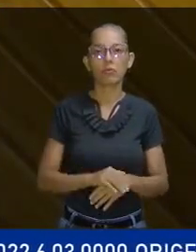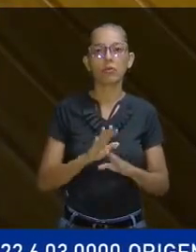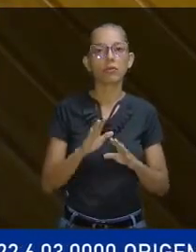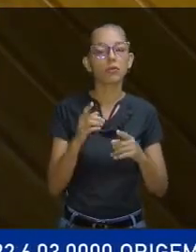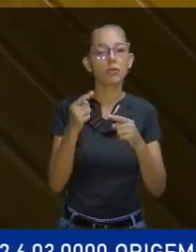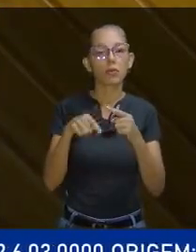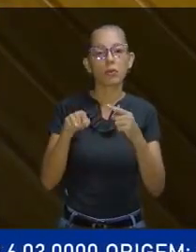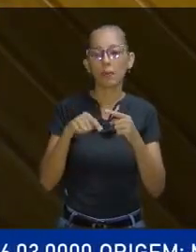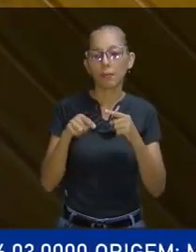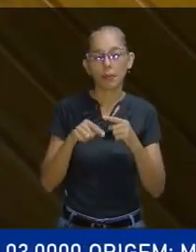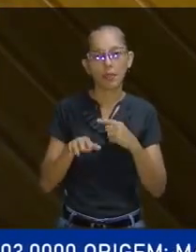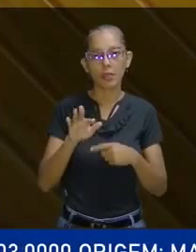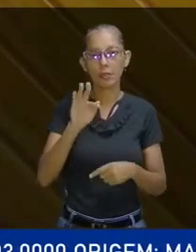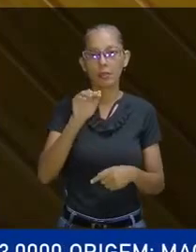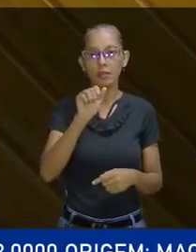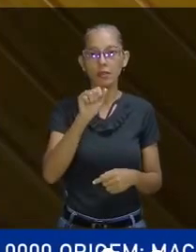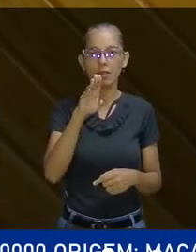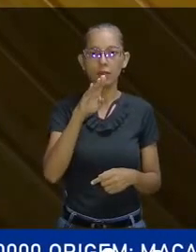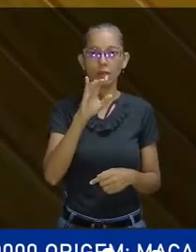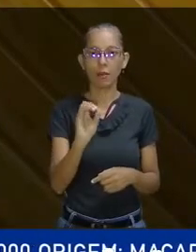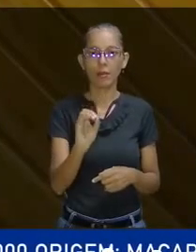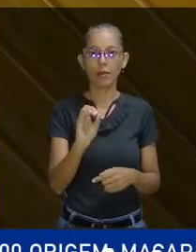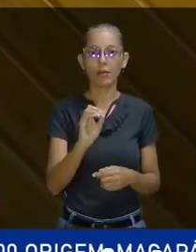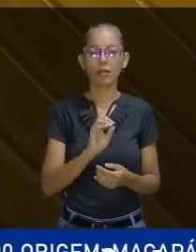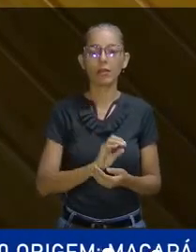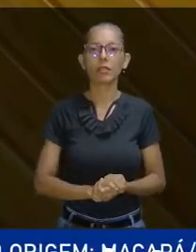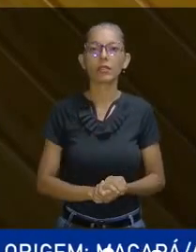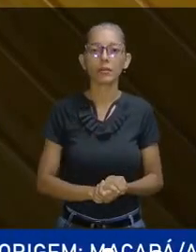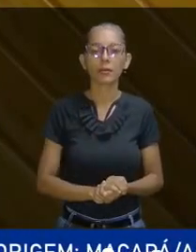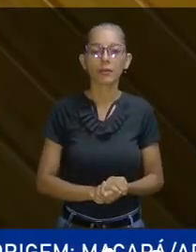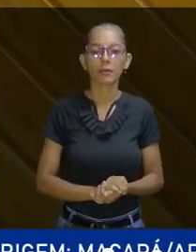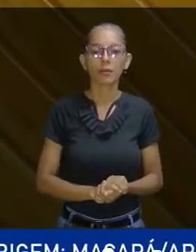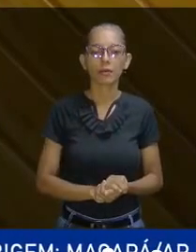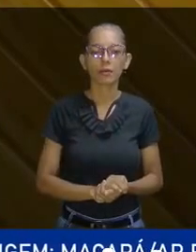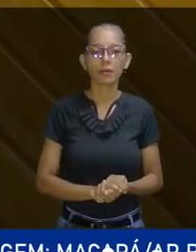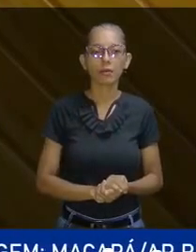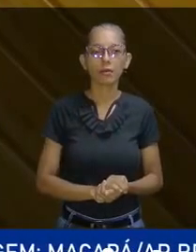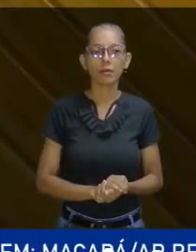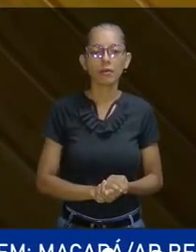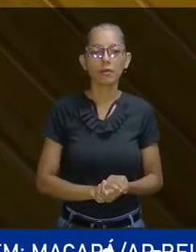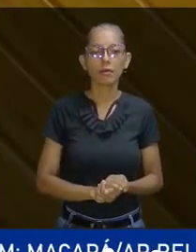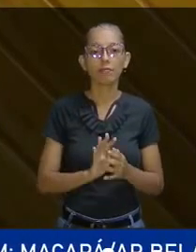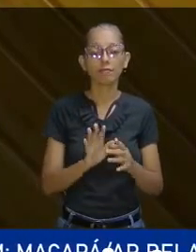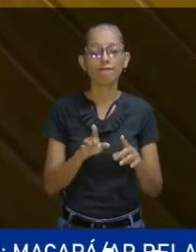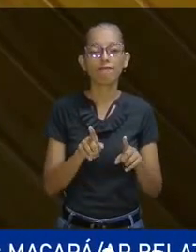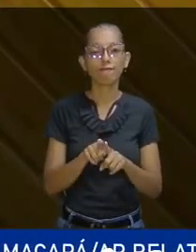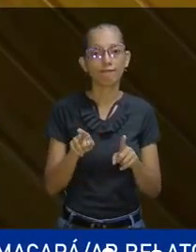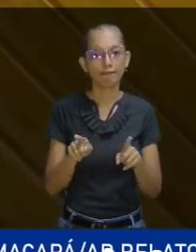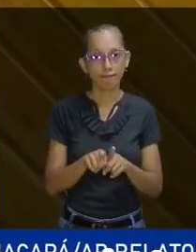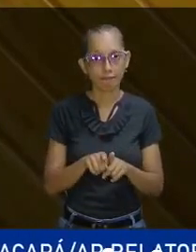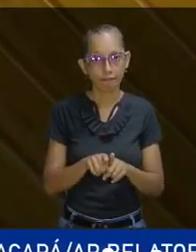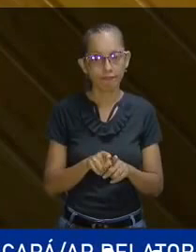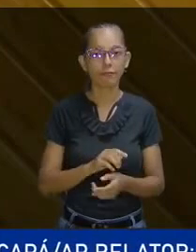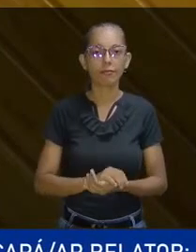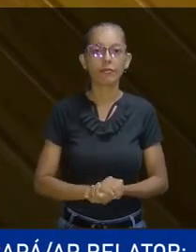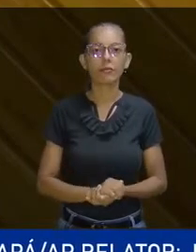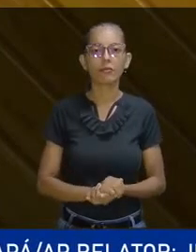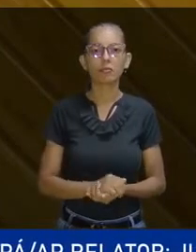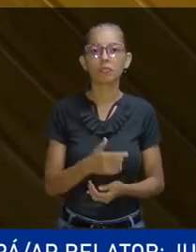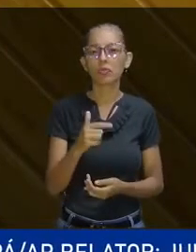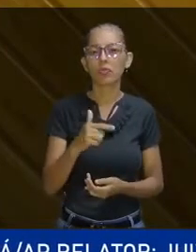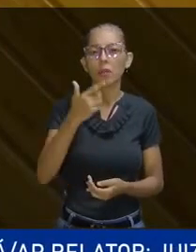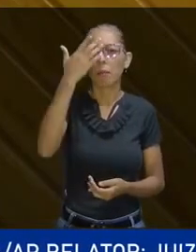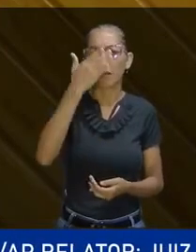com Fábio Jucá. E, por fim, Excelência, não resta comprovado, por meio de prova